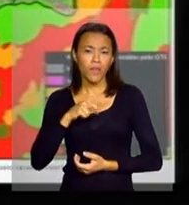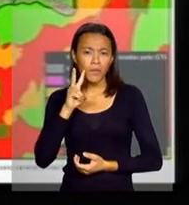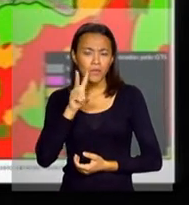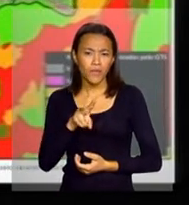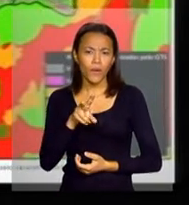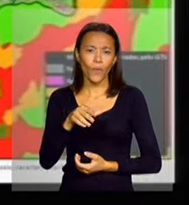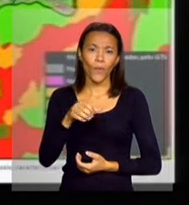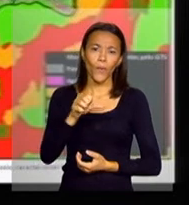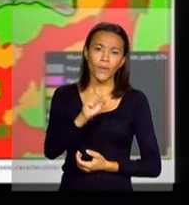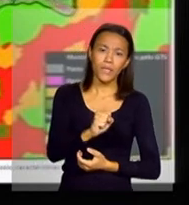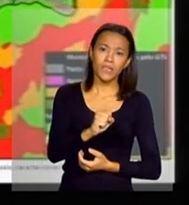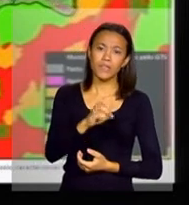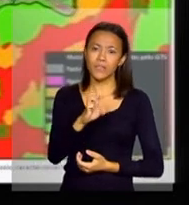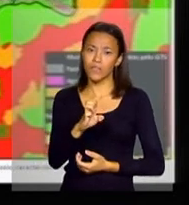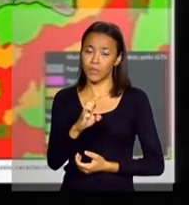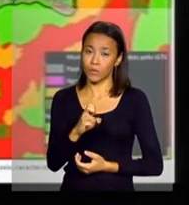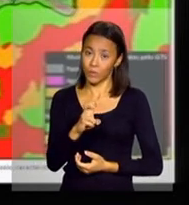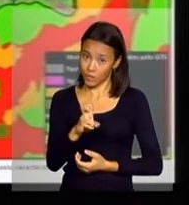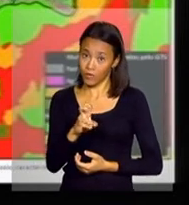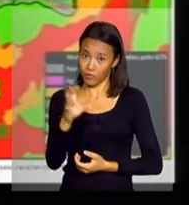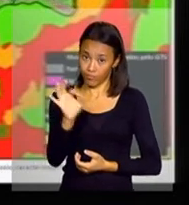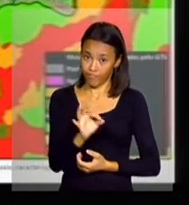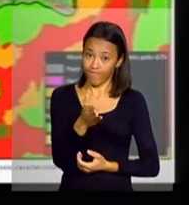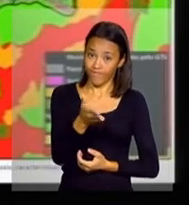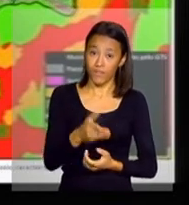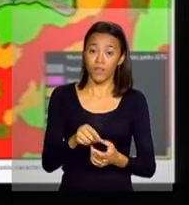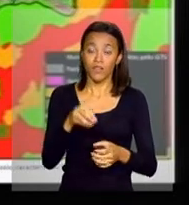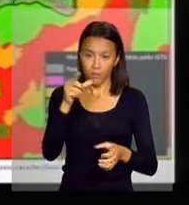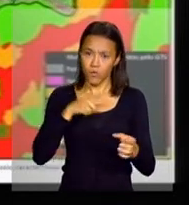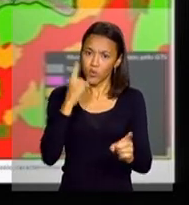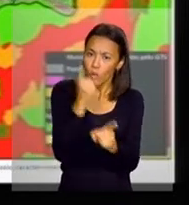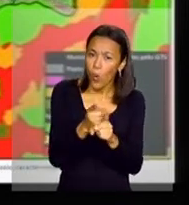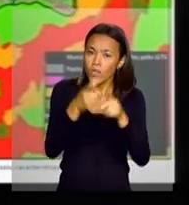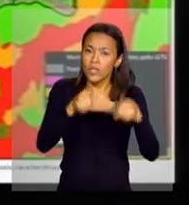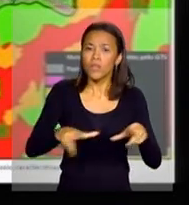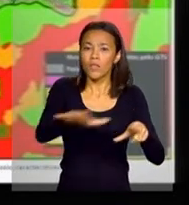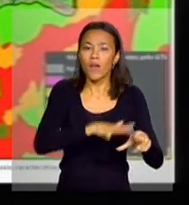de 85% do total da área de pastagem localizada hoje na Amazônia,